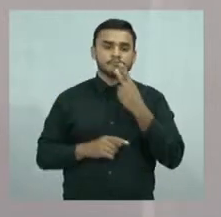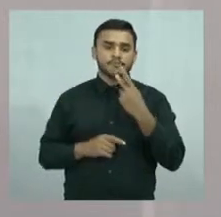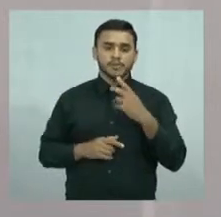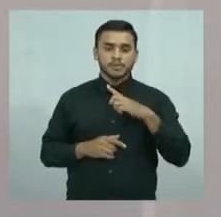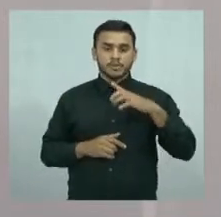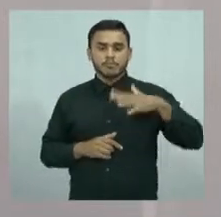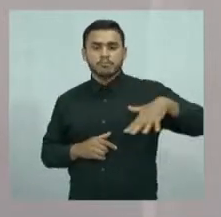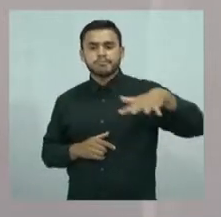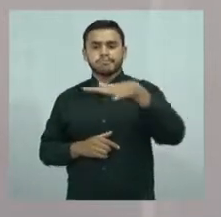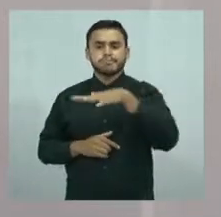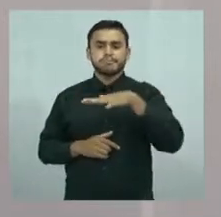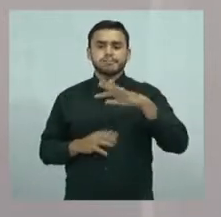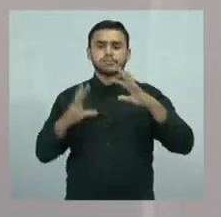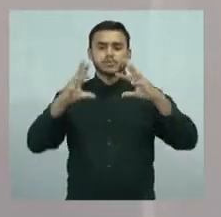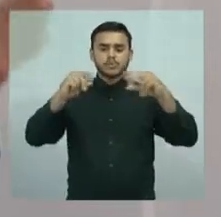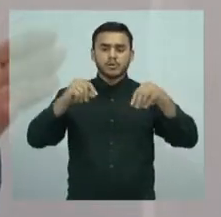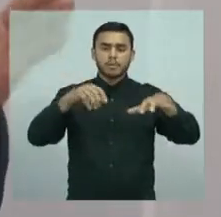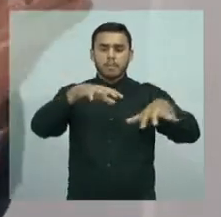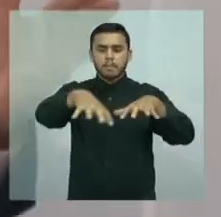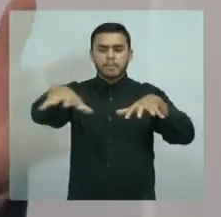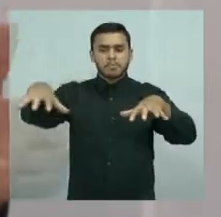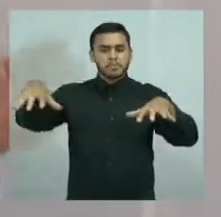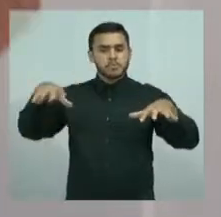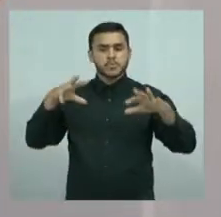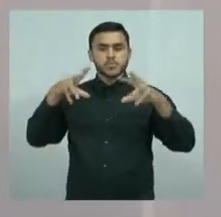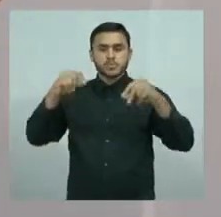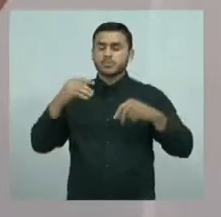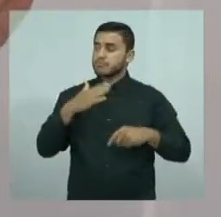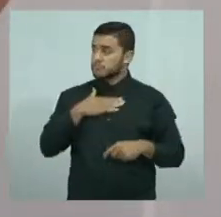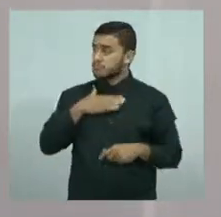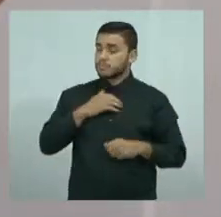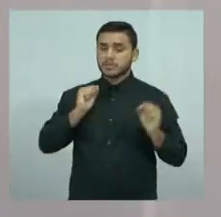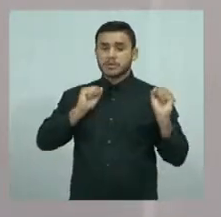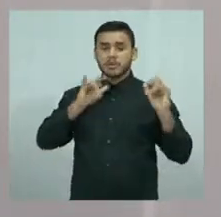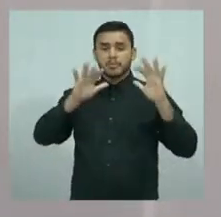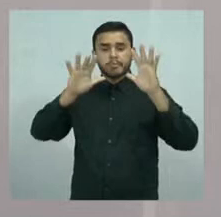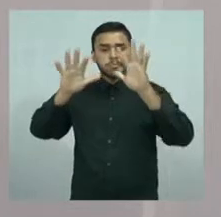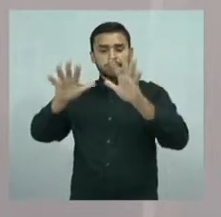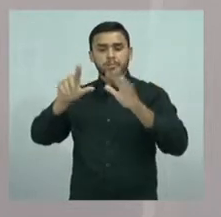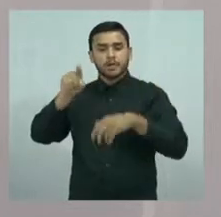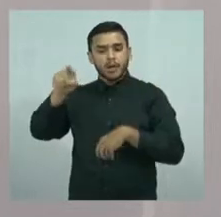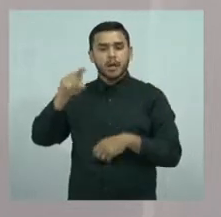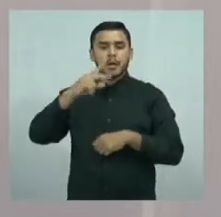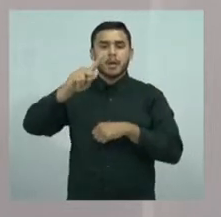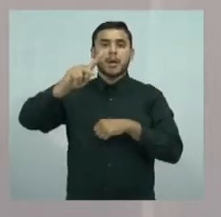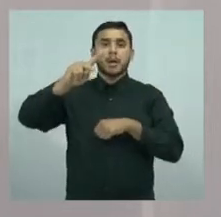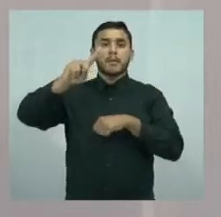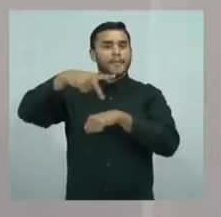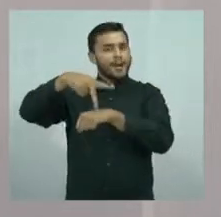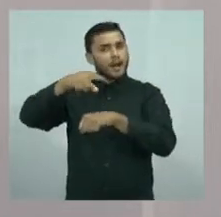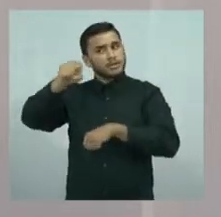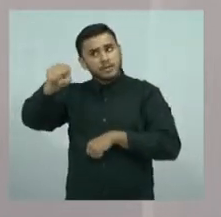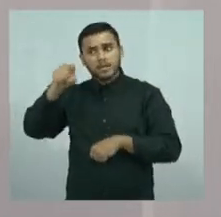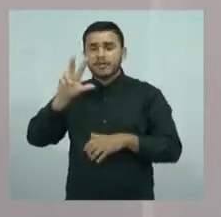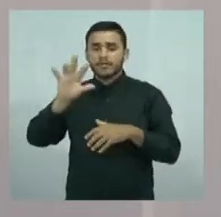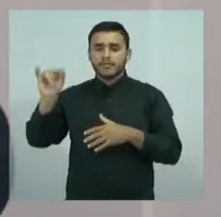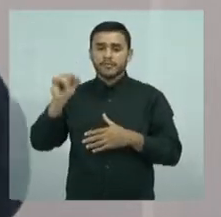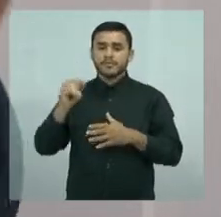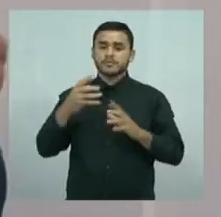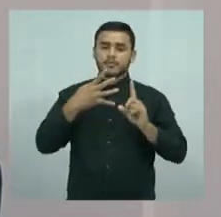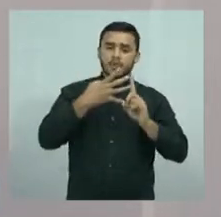se movimenta em torno de temas, no caso da minha audiência, pertinente à luta dos direitos humanos, que é